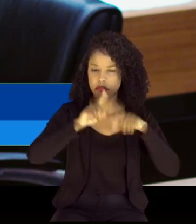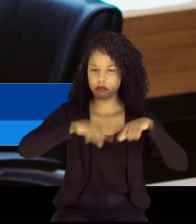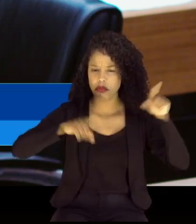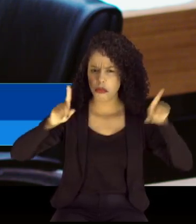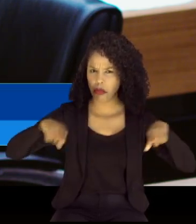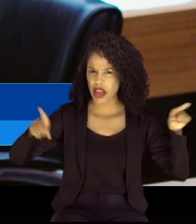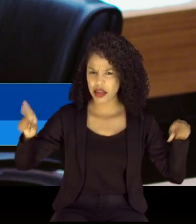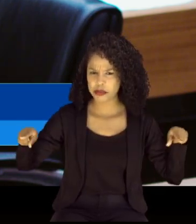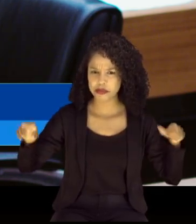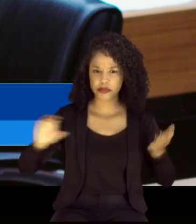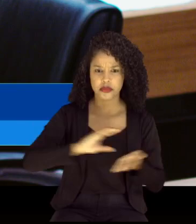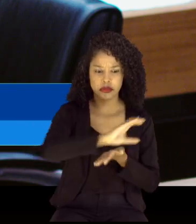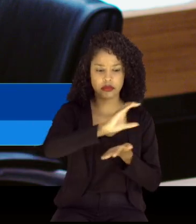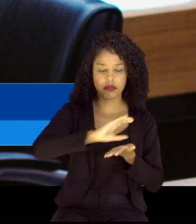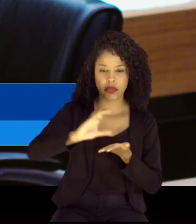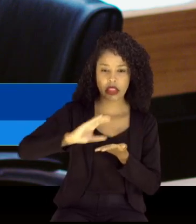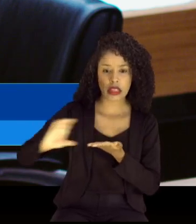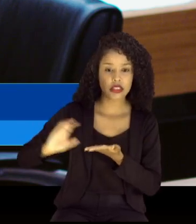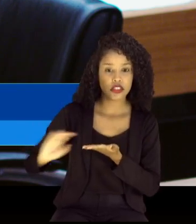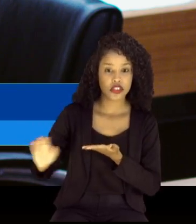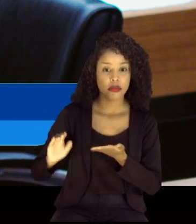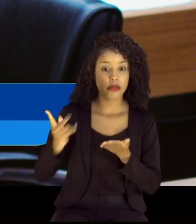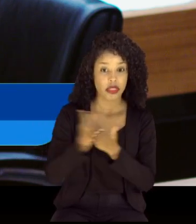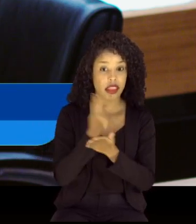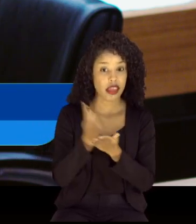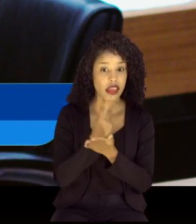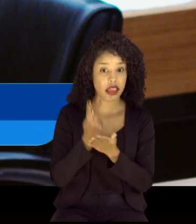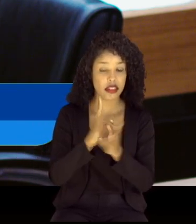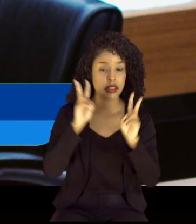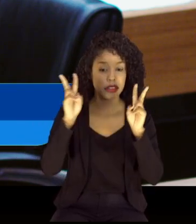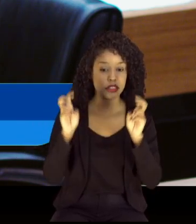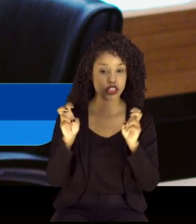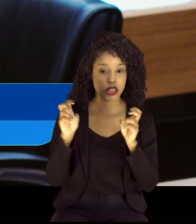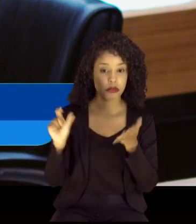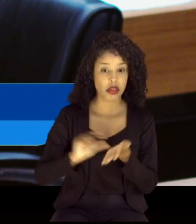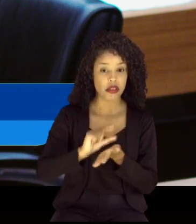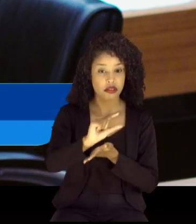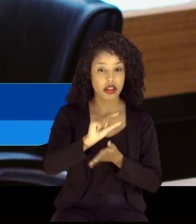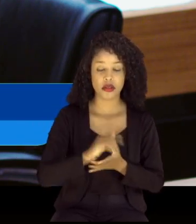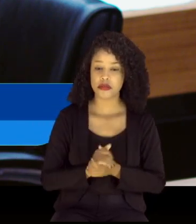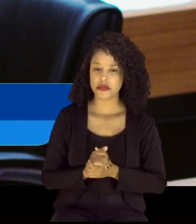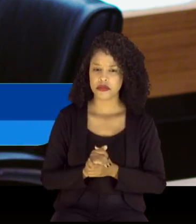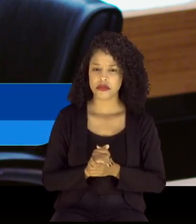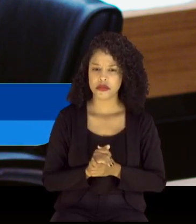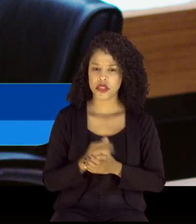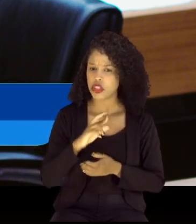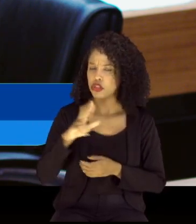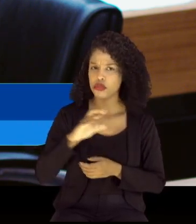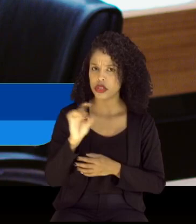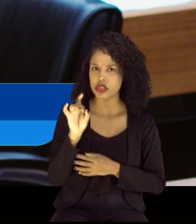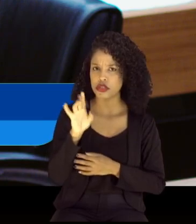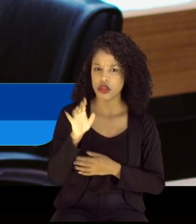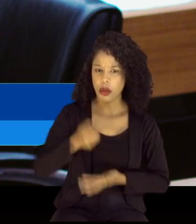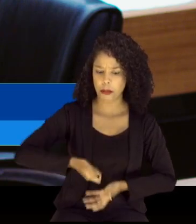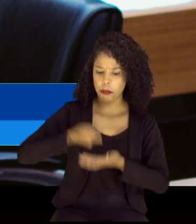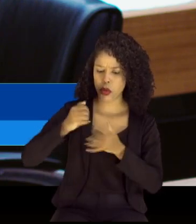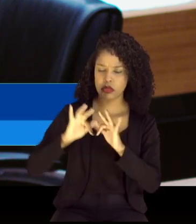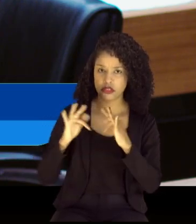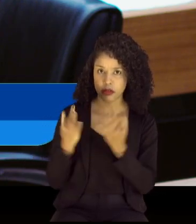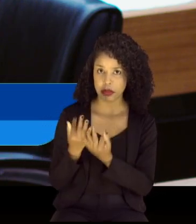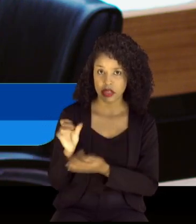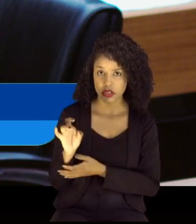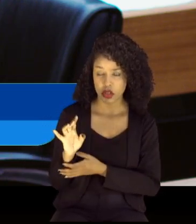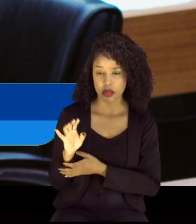distribuição cheia de vício, tá certo? Dessas verbas. Aliás, e não foi só de Bolsa Família. Esse